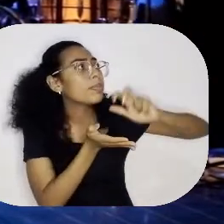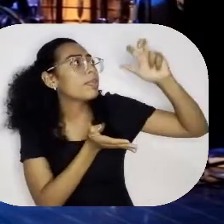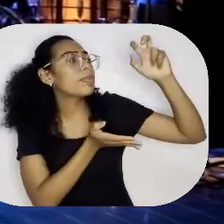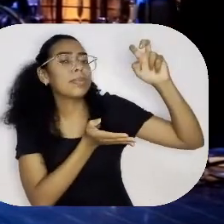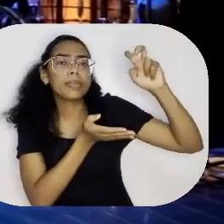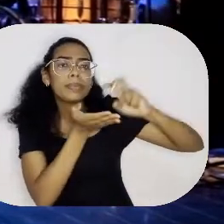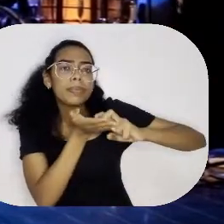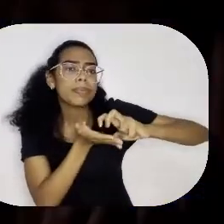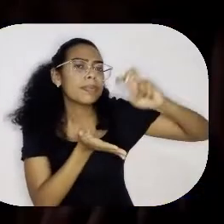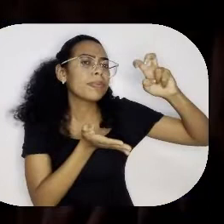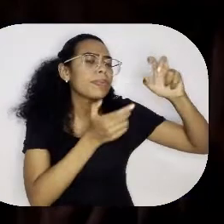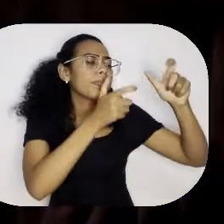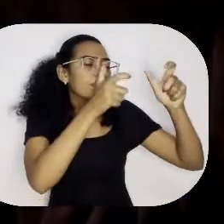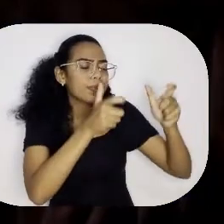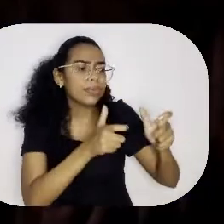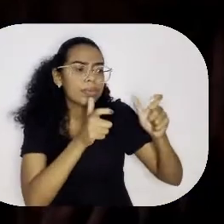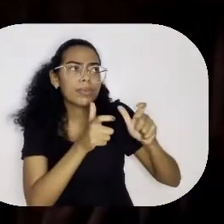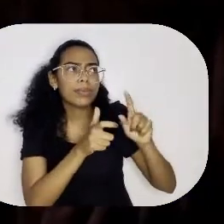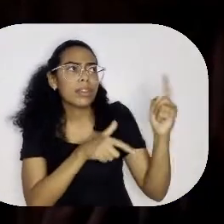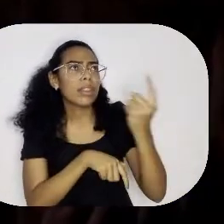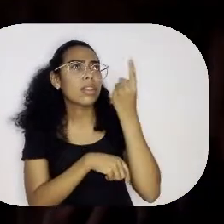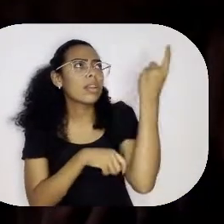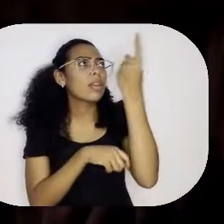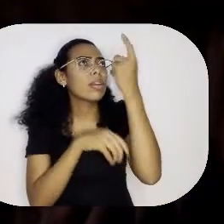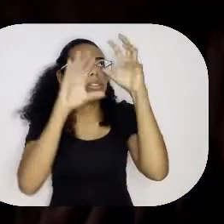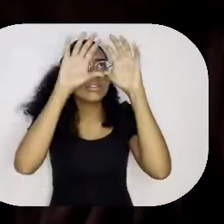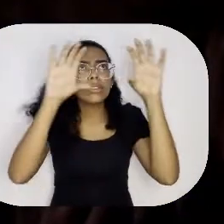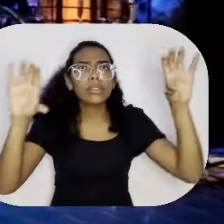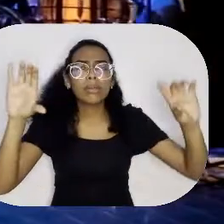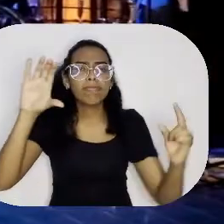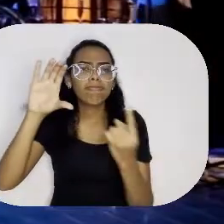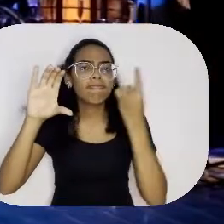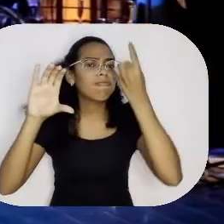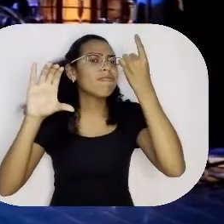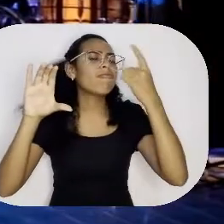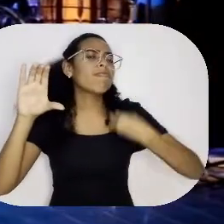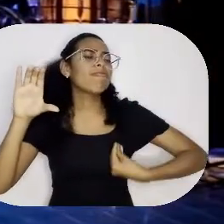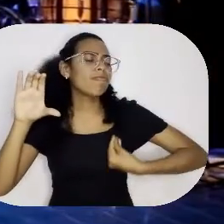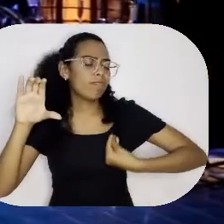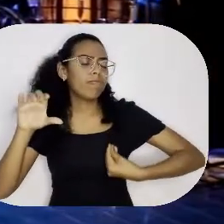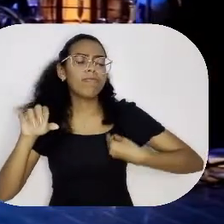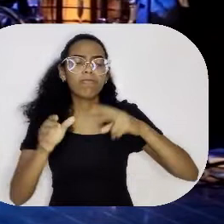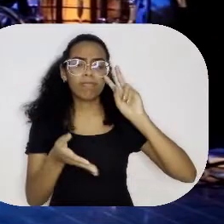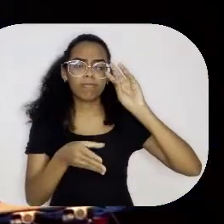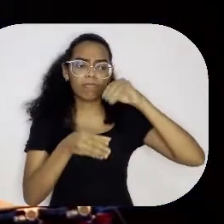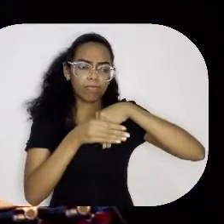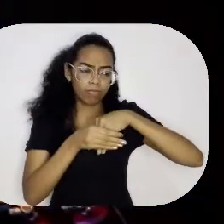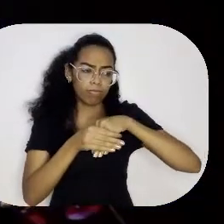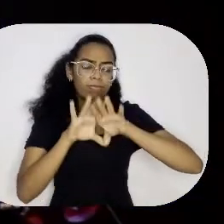manhã, amanhã pode estar bem mais alta que o arranha-céu, e viver sobre o véu